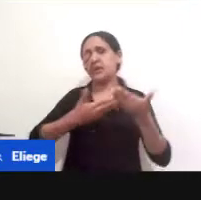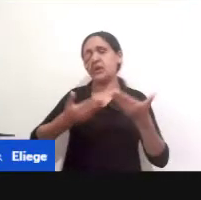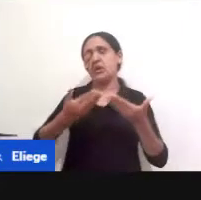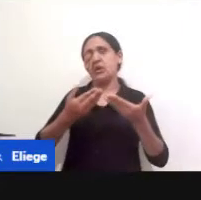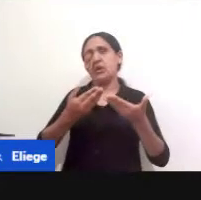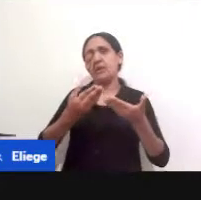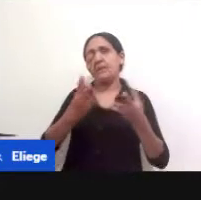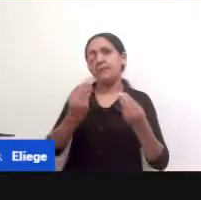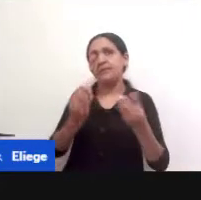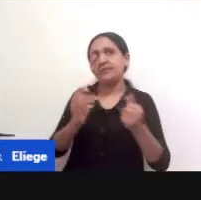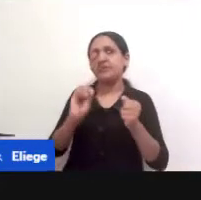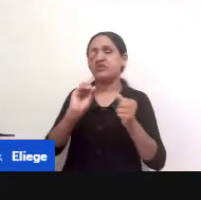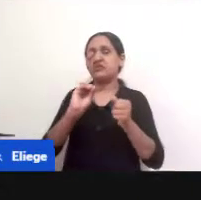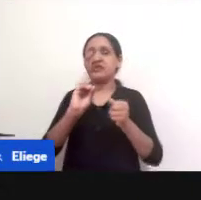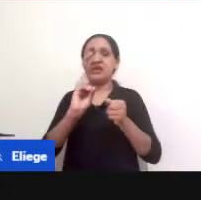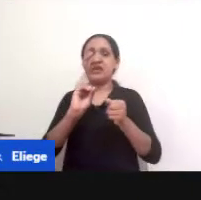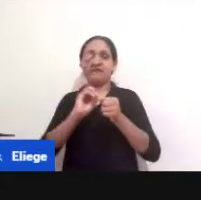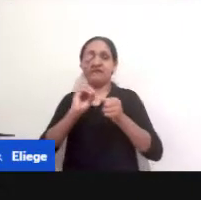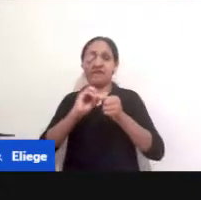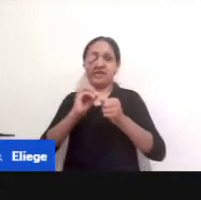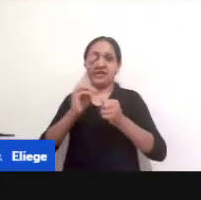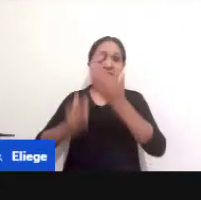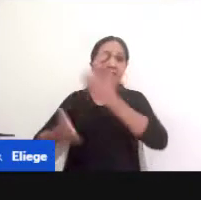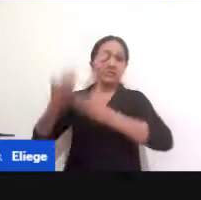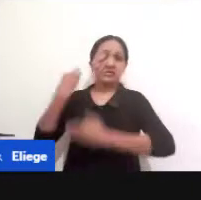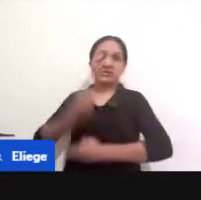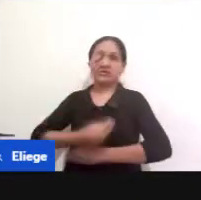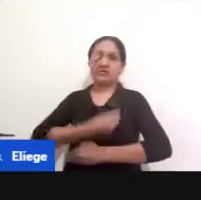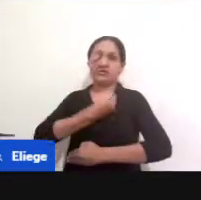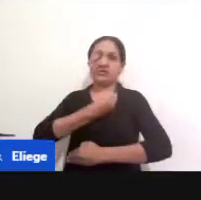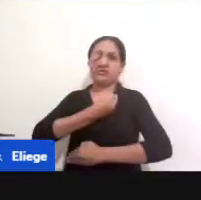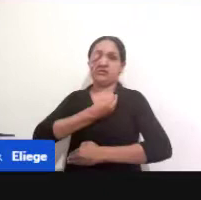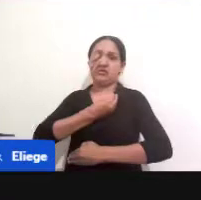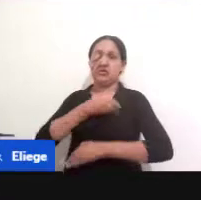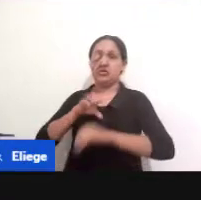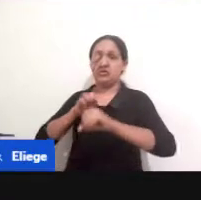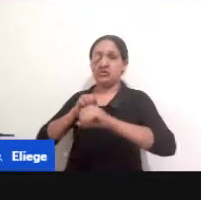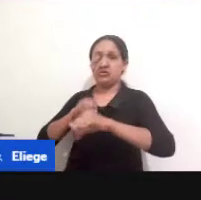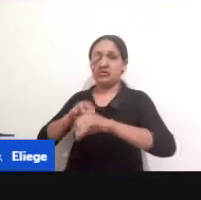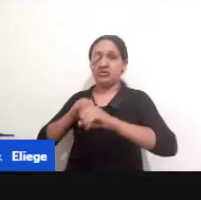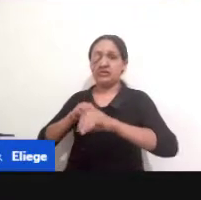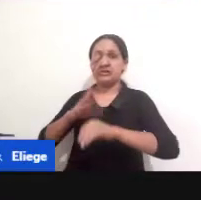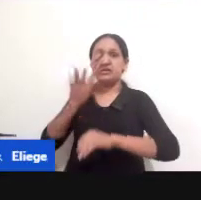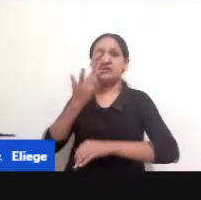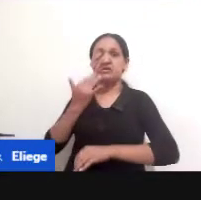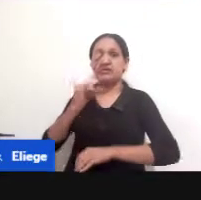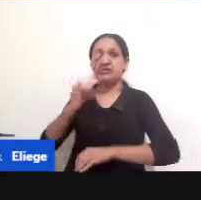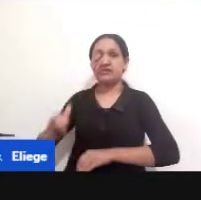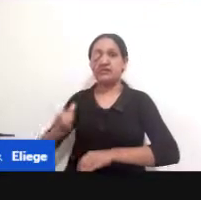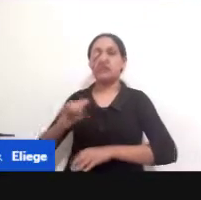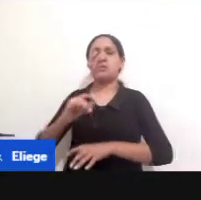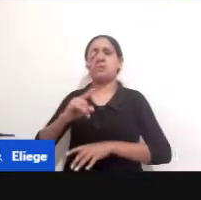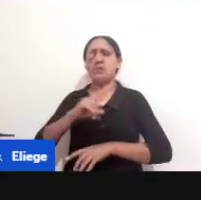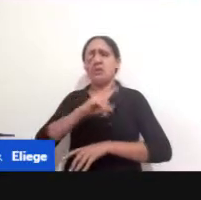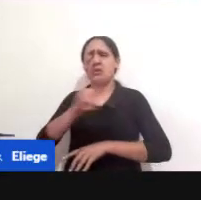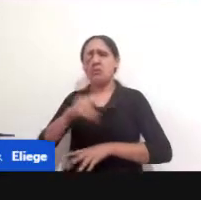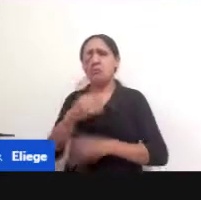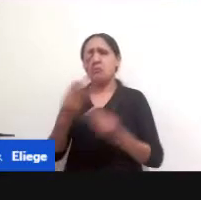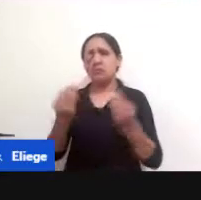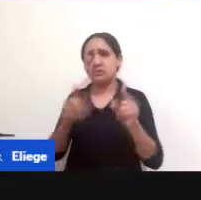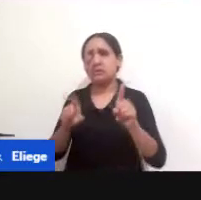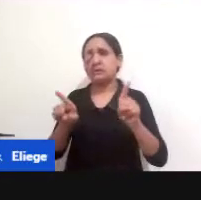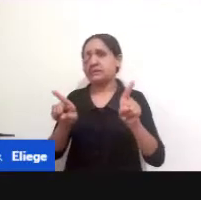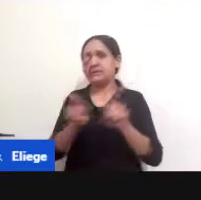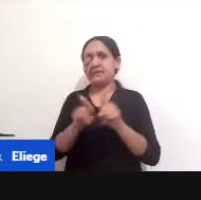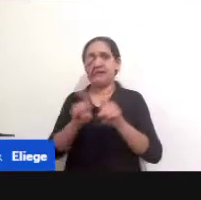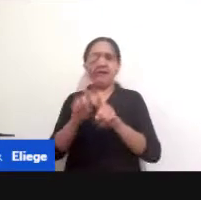vivenciaram presencialmente lá na educação infantil. Então, para elas, e muitas também nem vivenciaram, porque